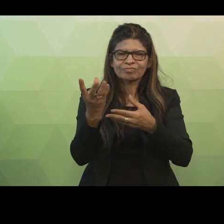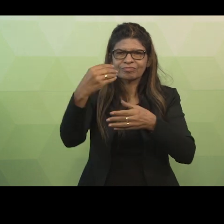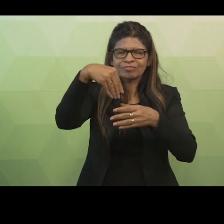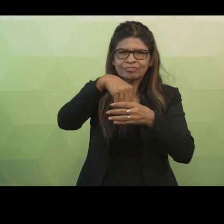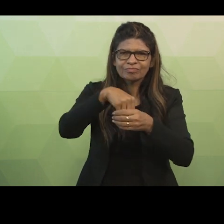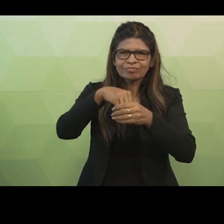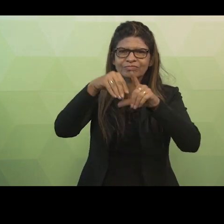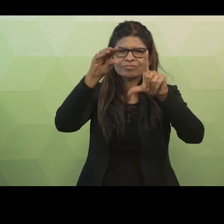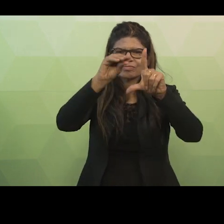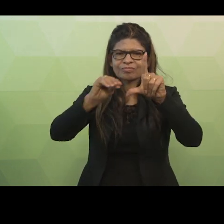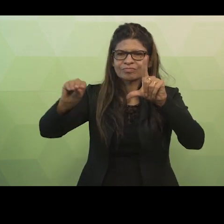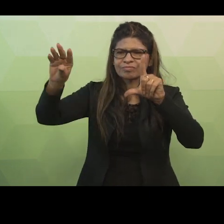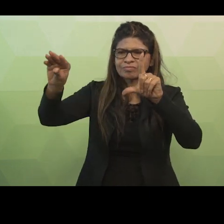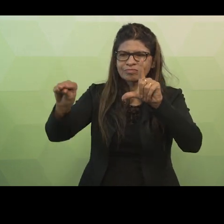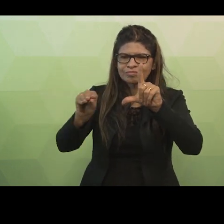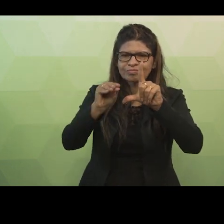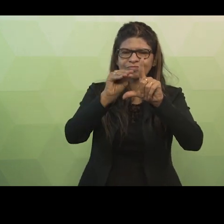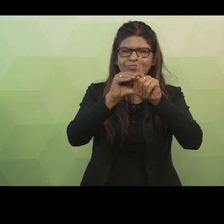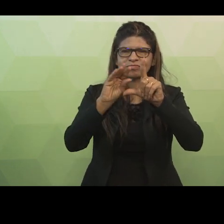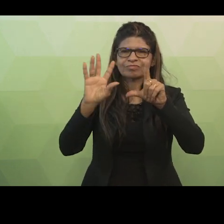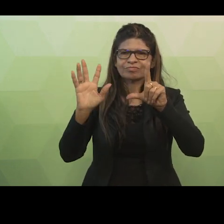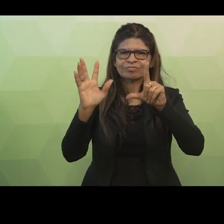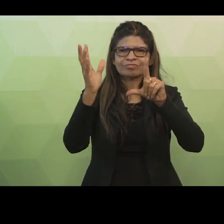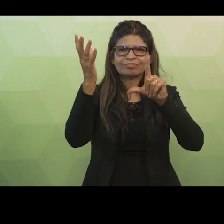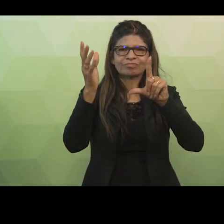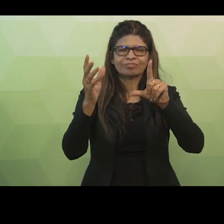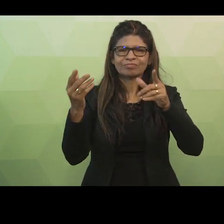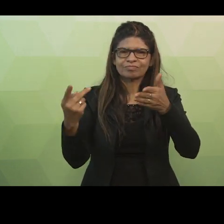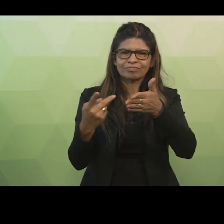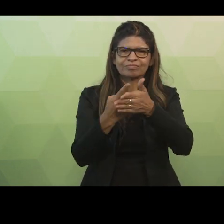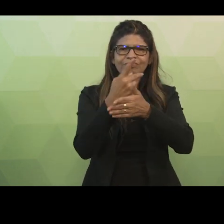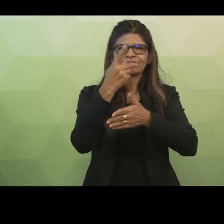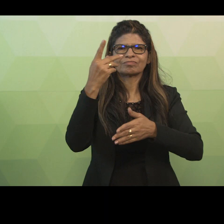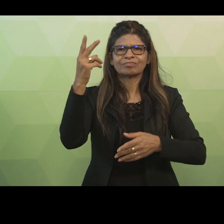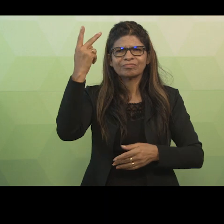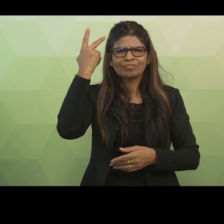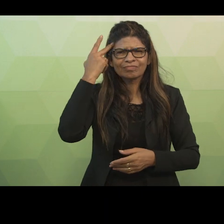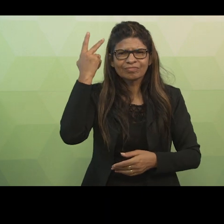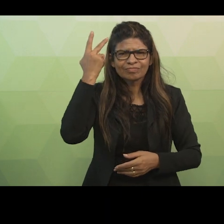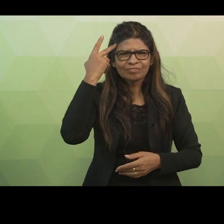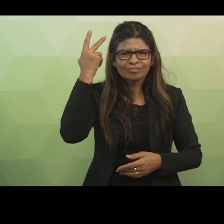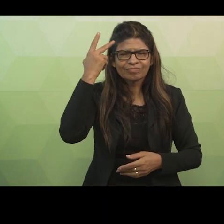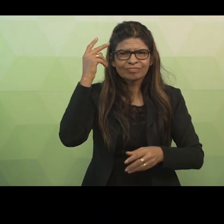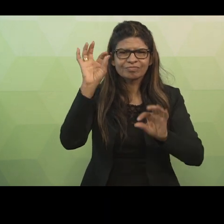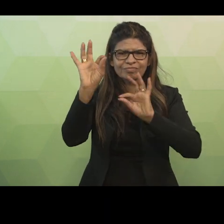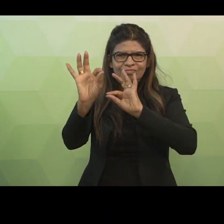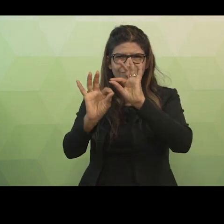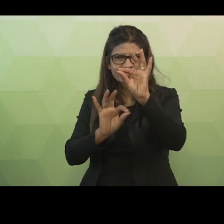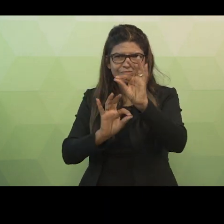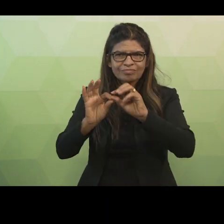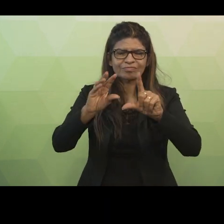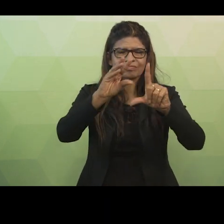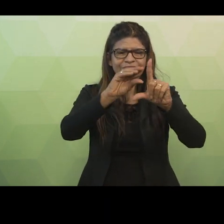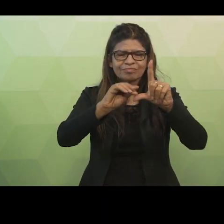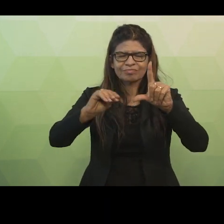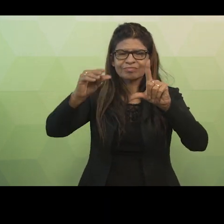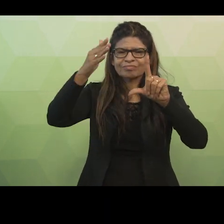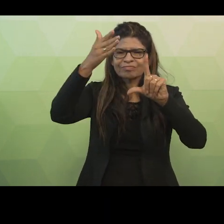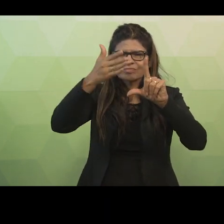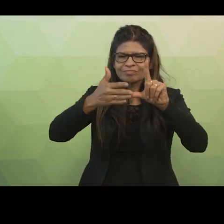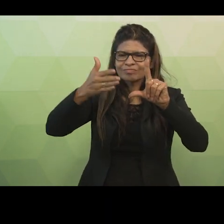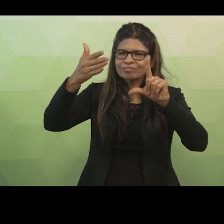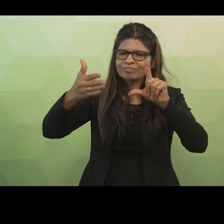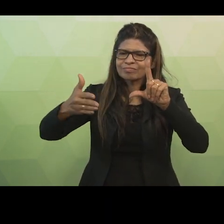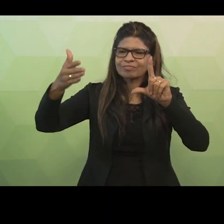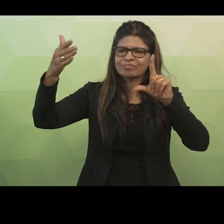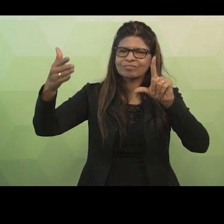sequência em que acontecem os eventos. Normalmente, construímos um diagrama de sequência para cada